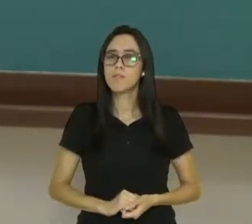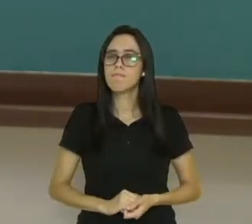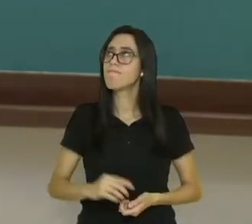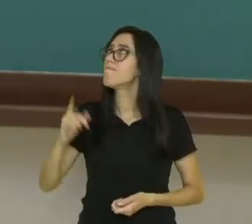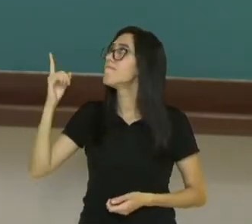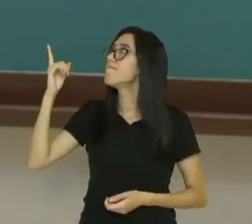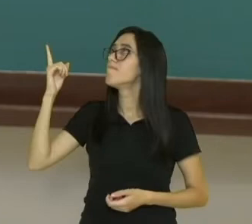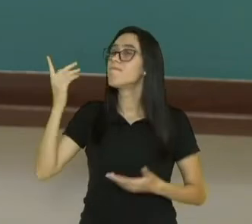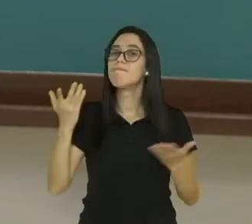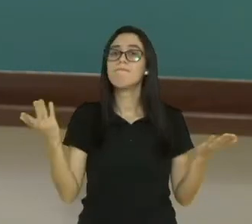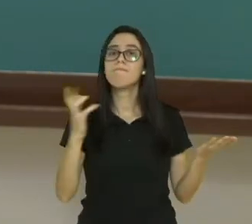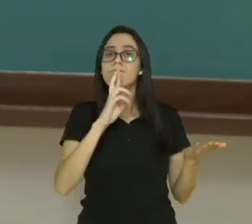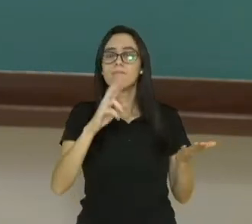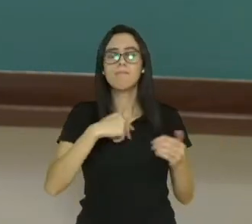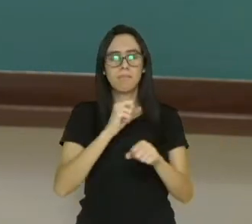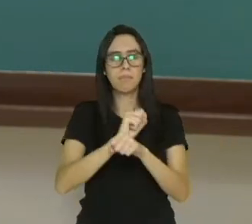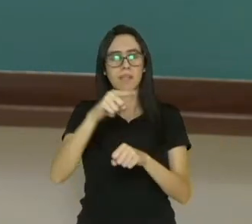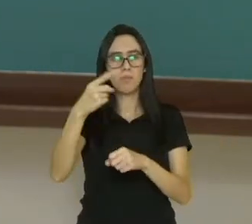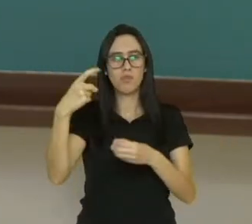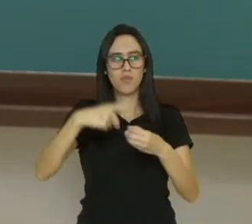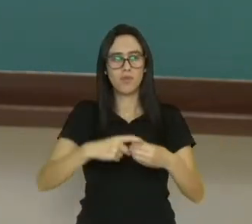dessas duas frações? Eu já volto.